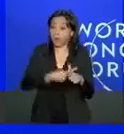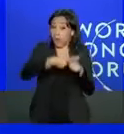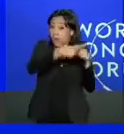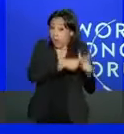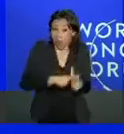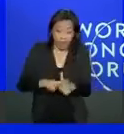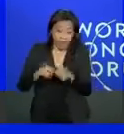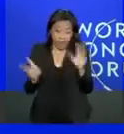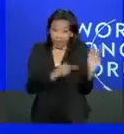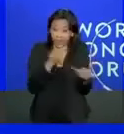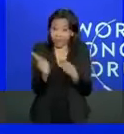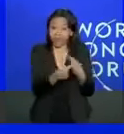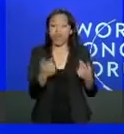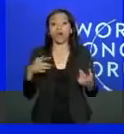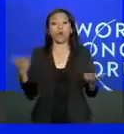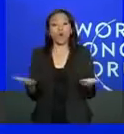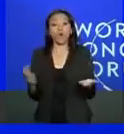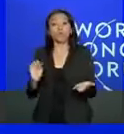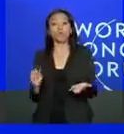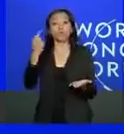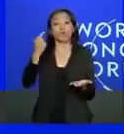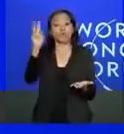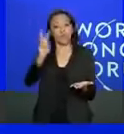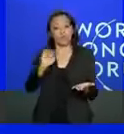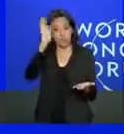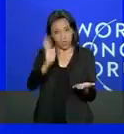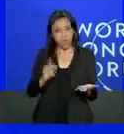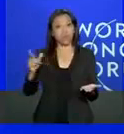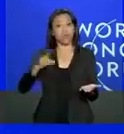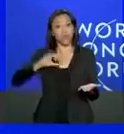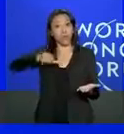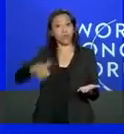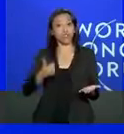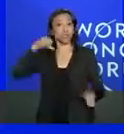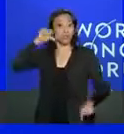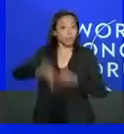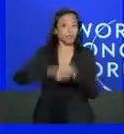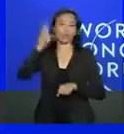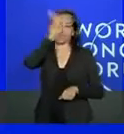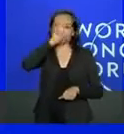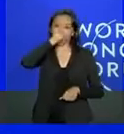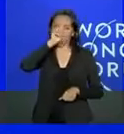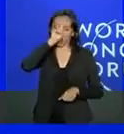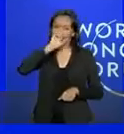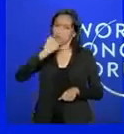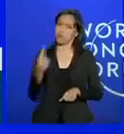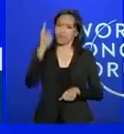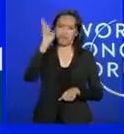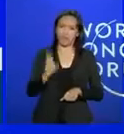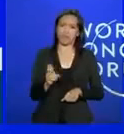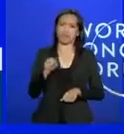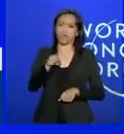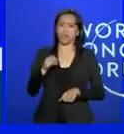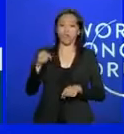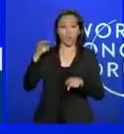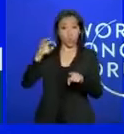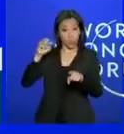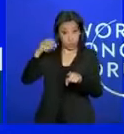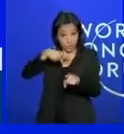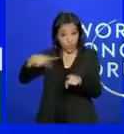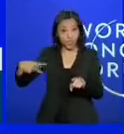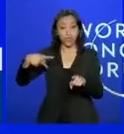história. Pela primeira vez no Brasil, presidente montou uma equipe de